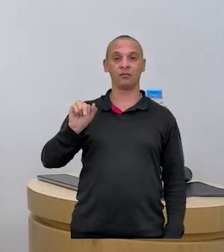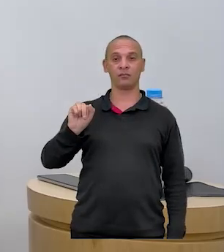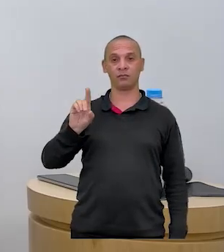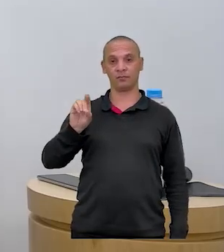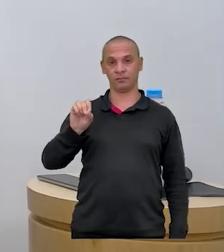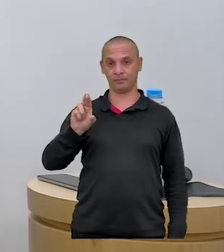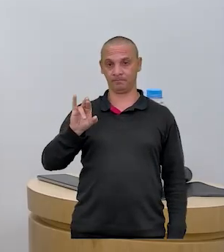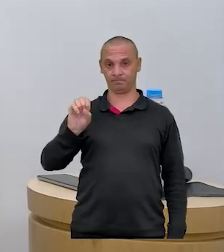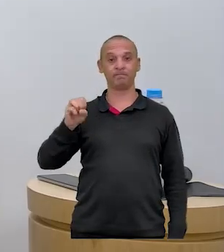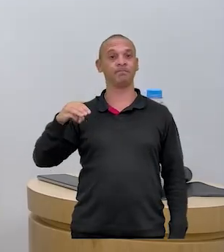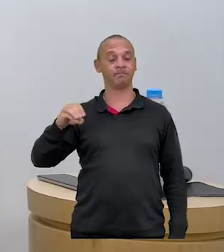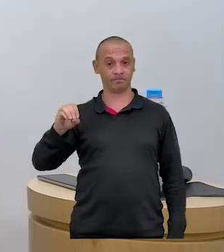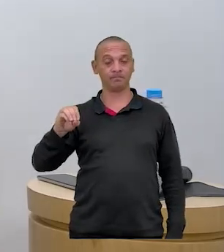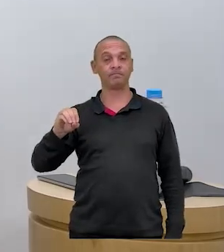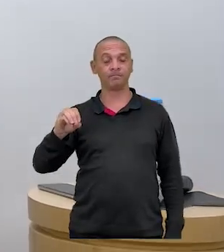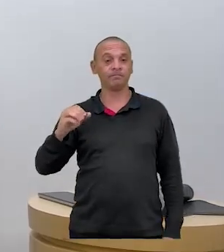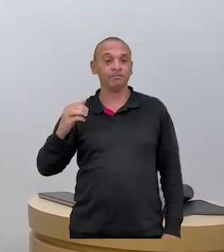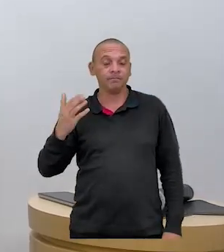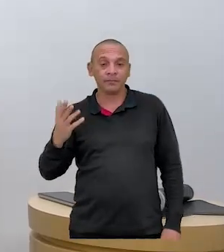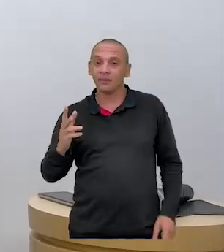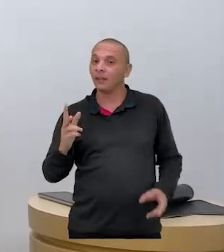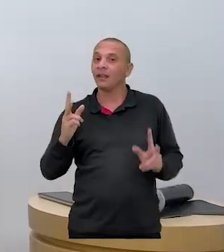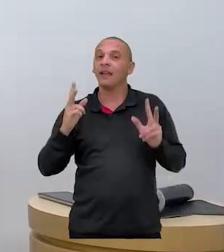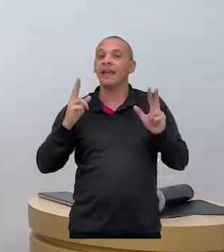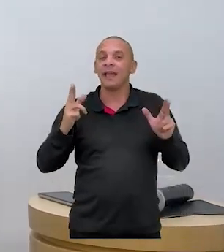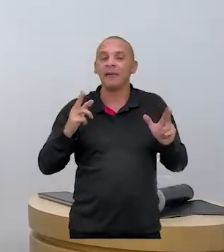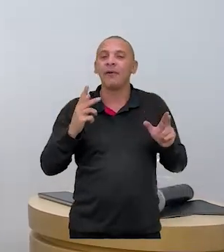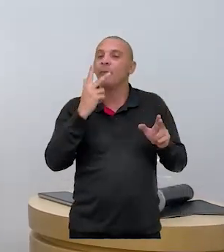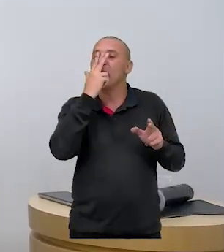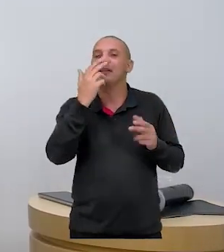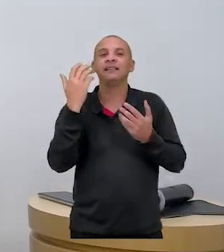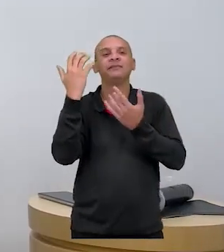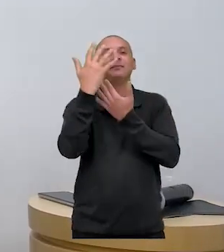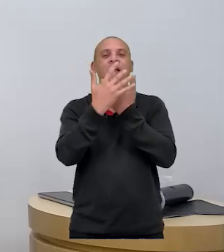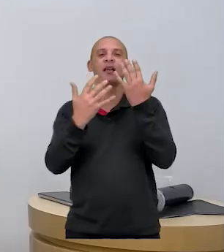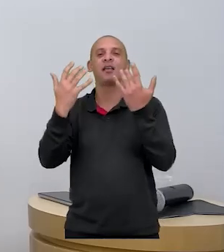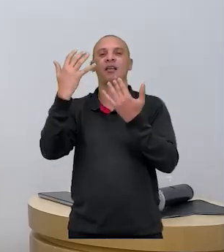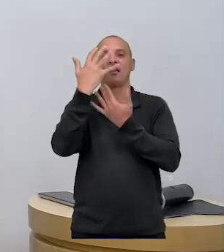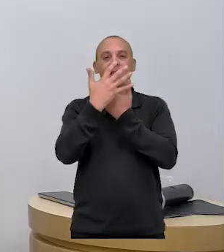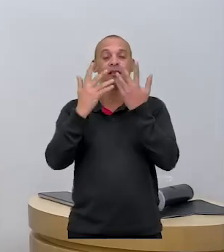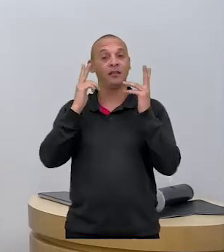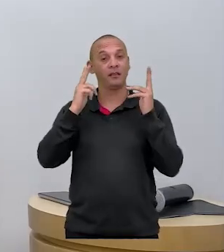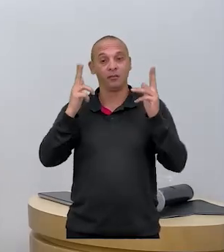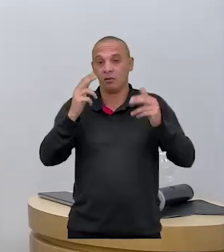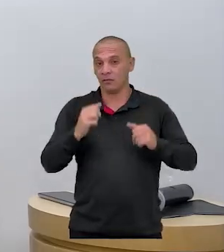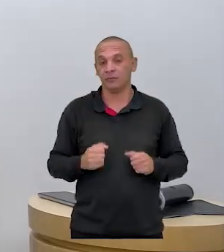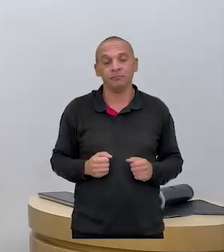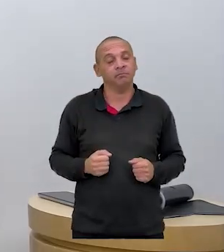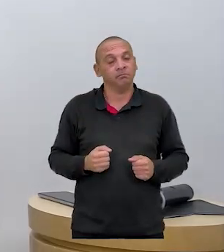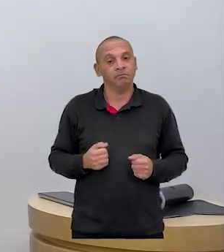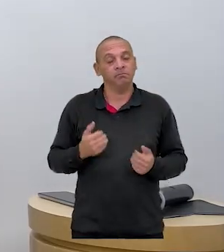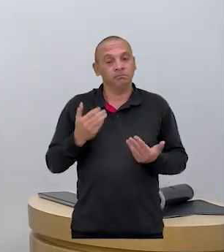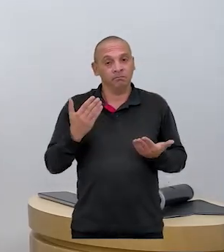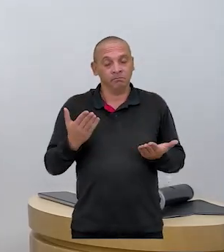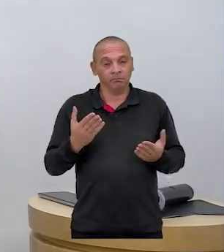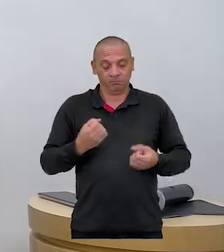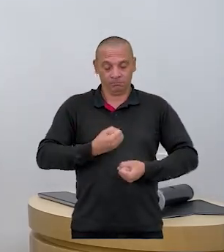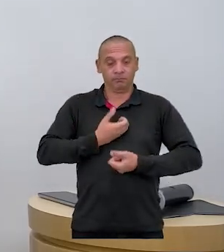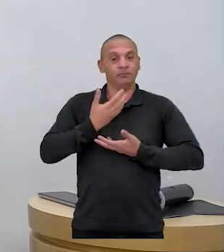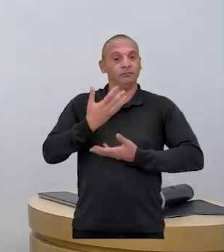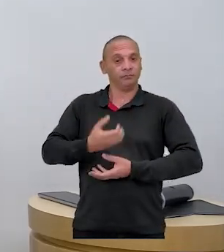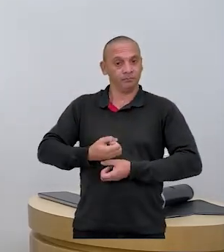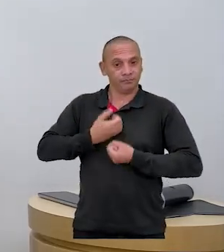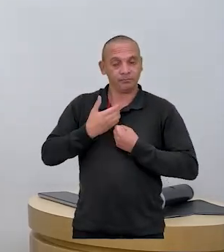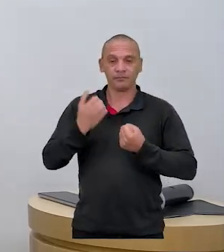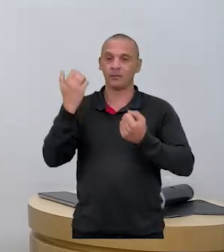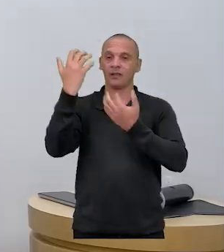época os poemas eram trovas, que é o mesmo que dizer que eram cantigas, canções, músicas. Então o poema e